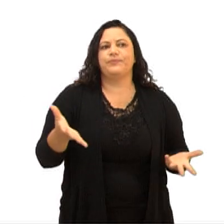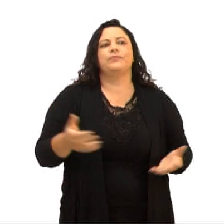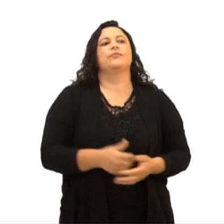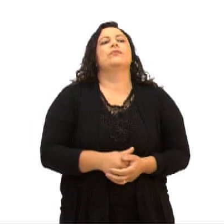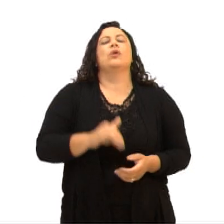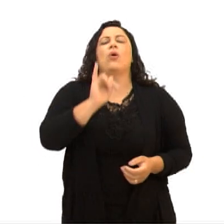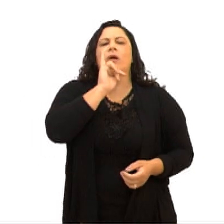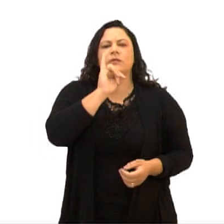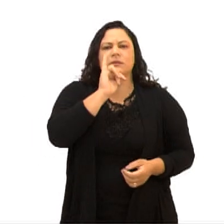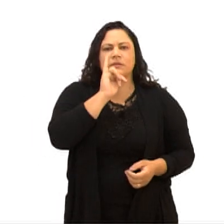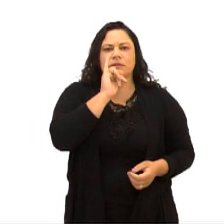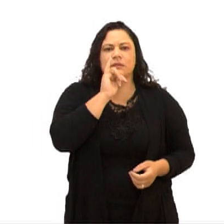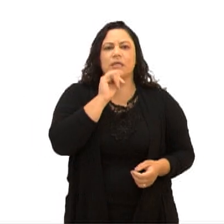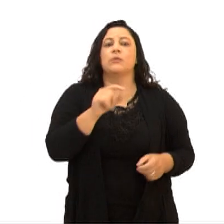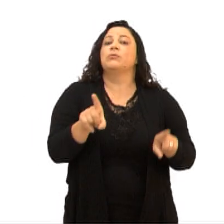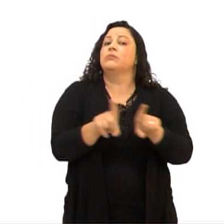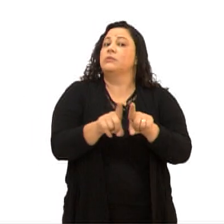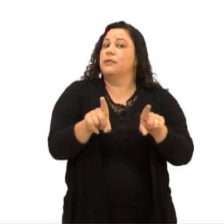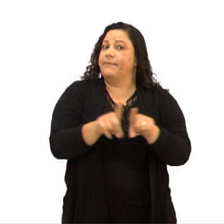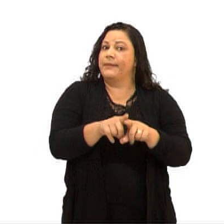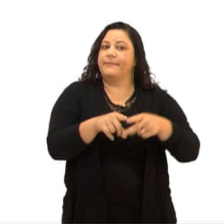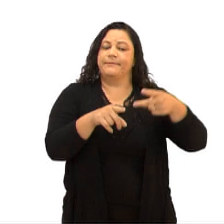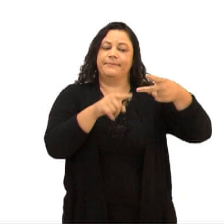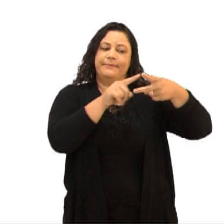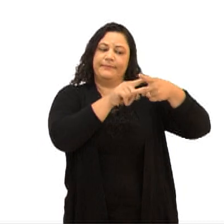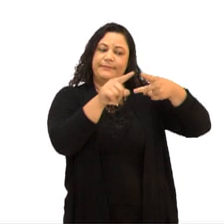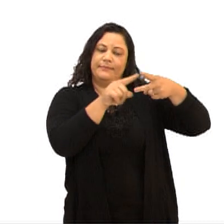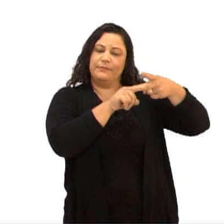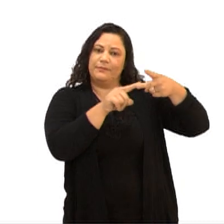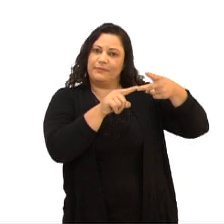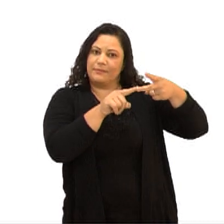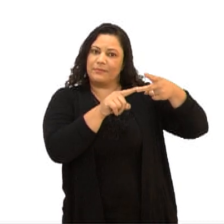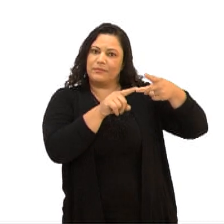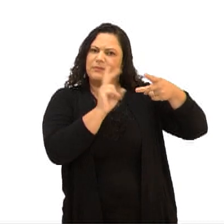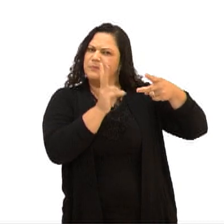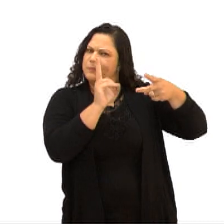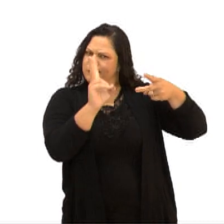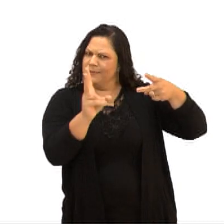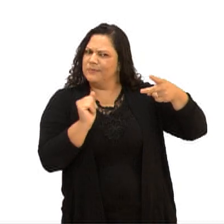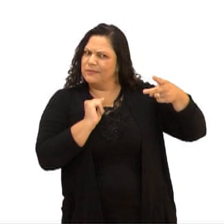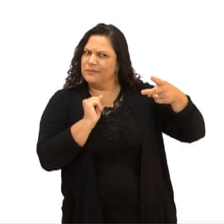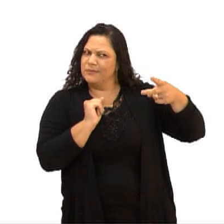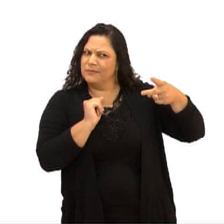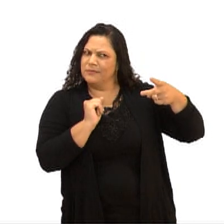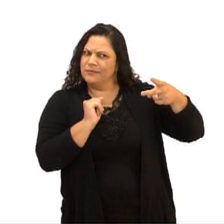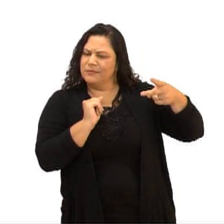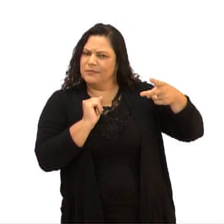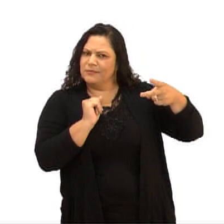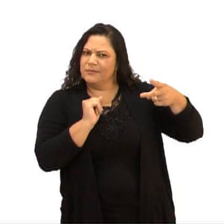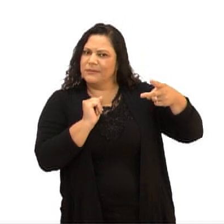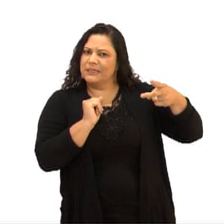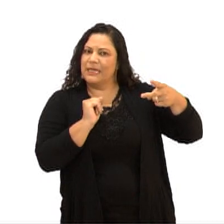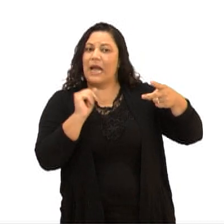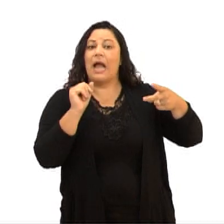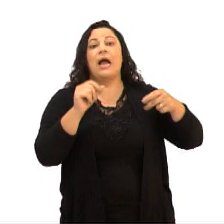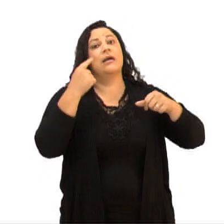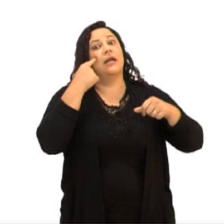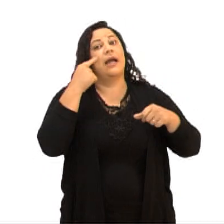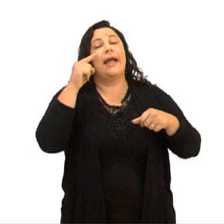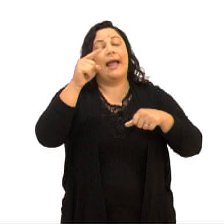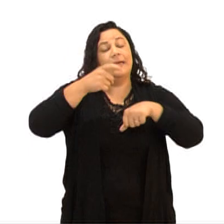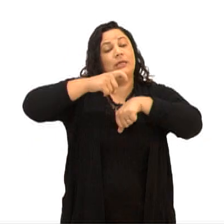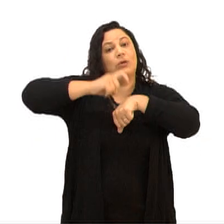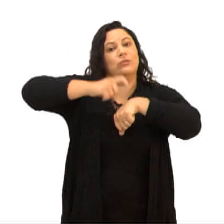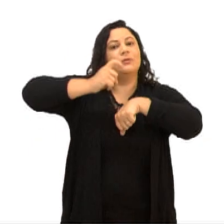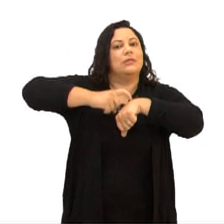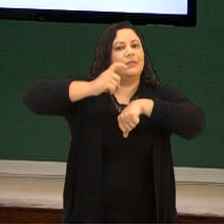a gente tem dois ângulos também. Sempre vai ter dois ângulos, professora? Aqui, estamos usando os ponteiros de horas e os ponteiros